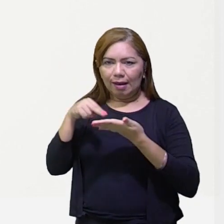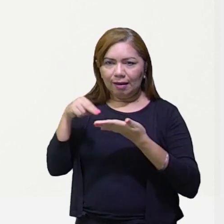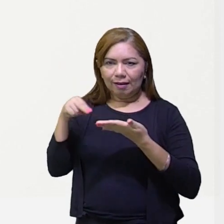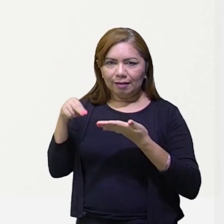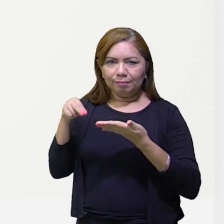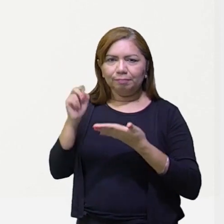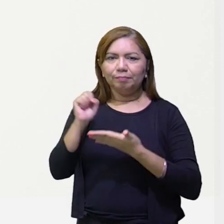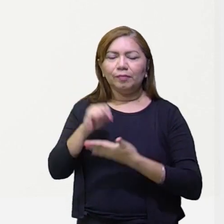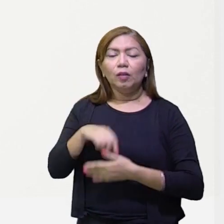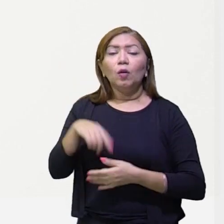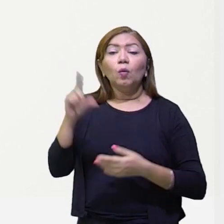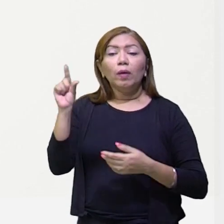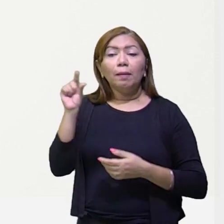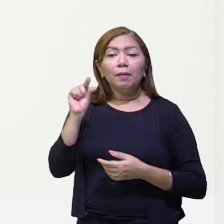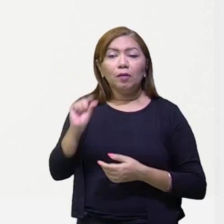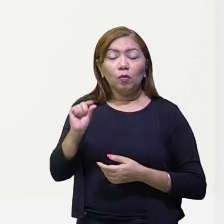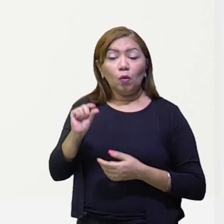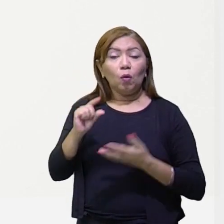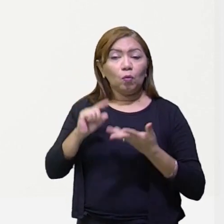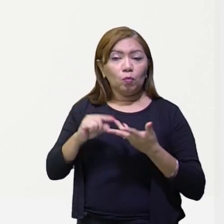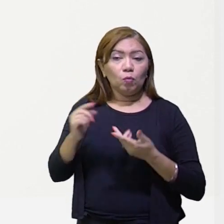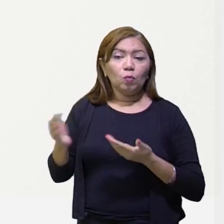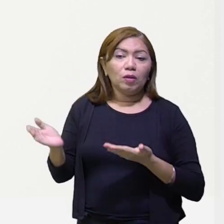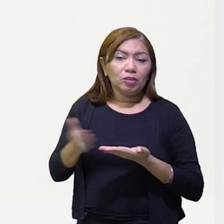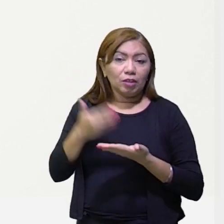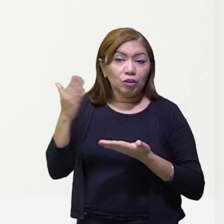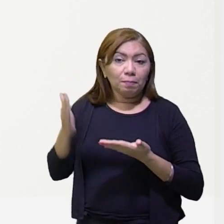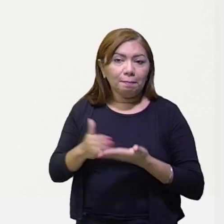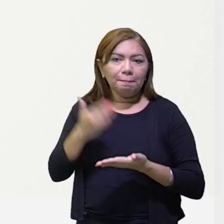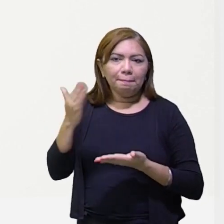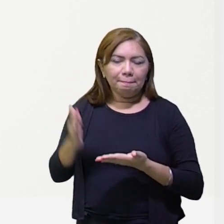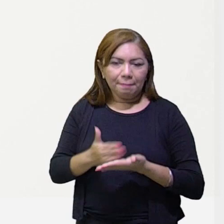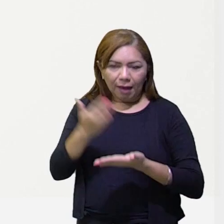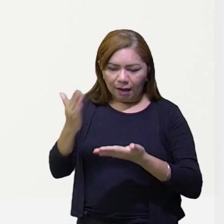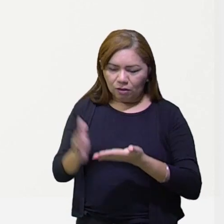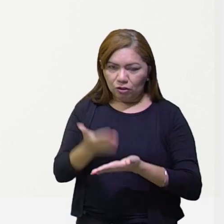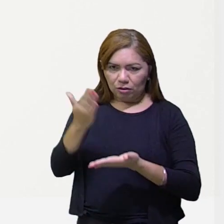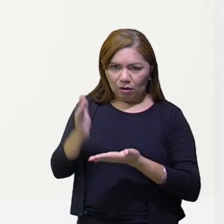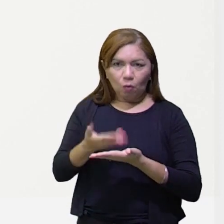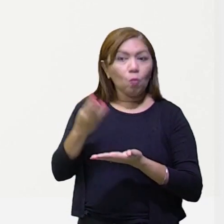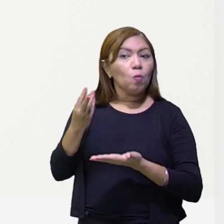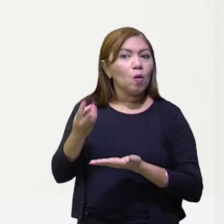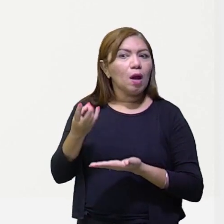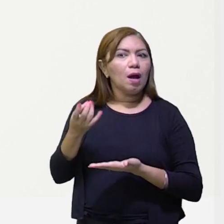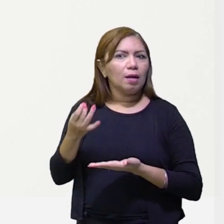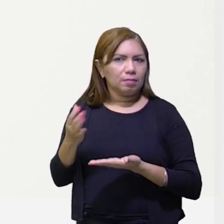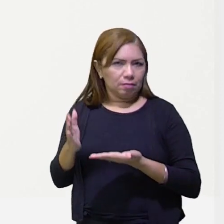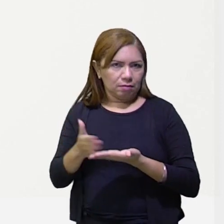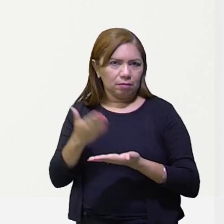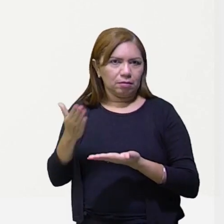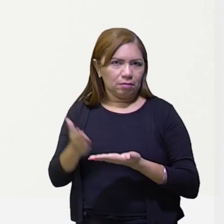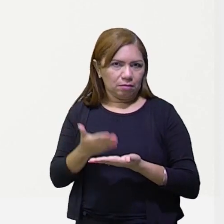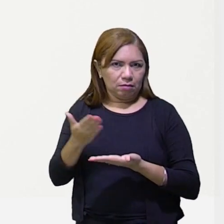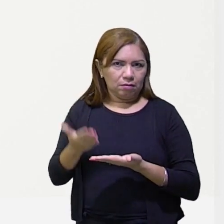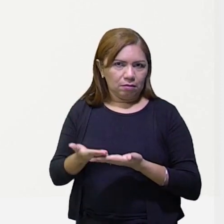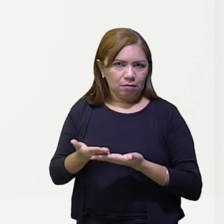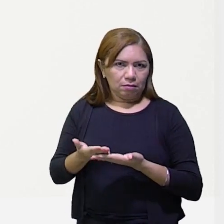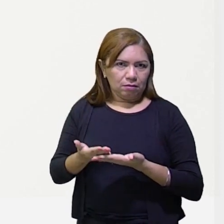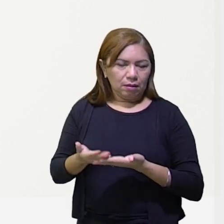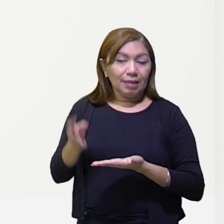Qual é a menor quantidade de páginas que ela pode usar se em cada página cabem 9 fotos?